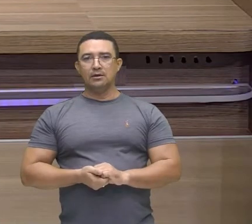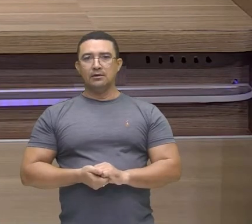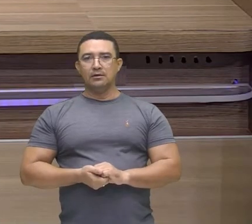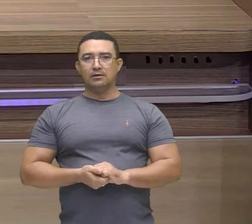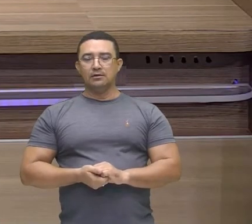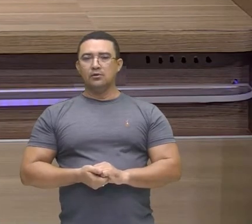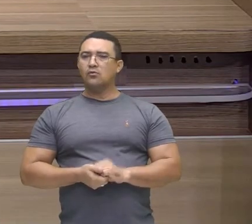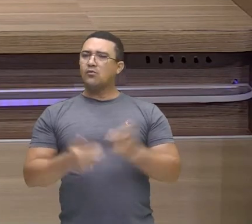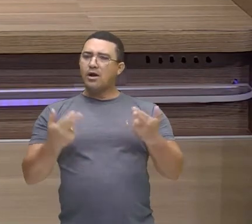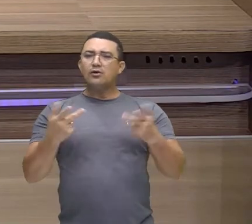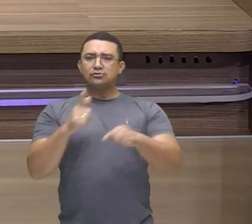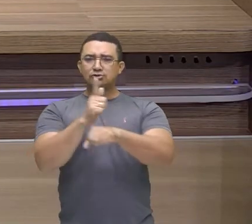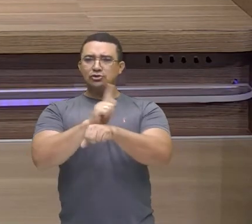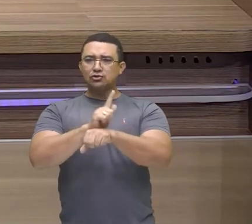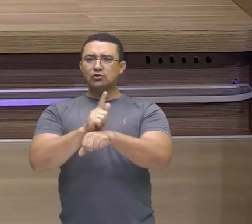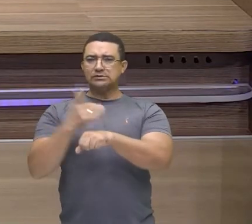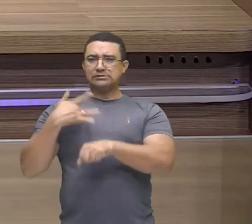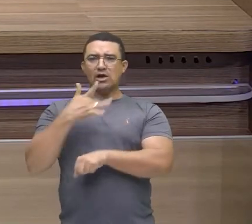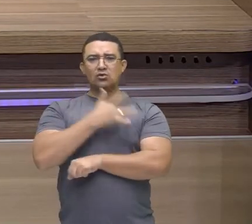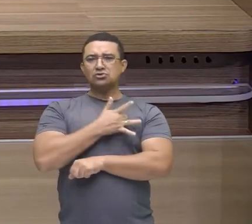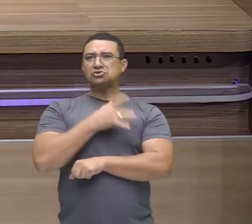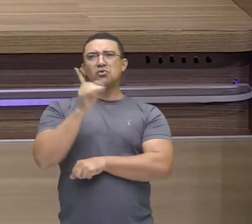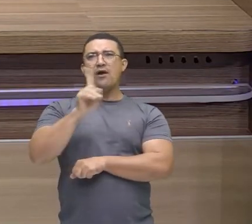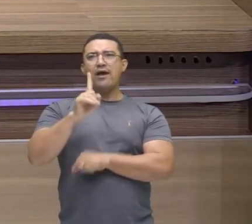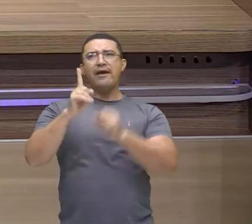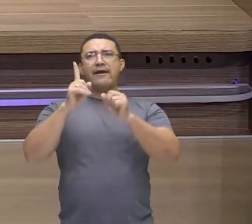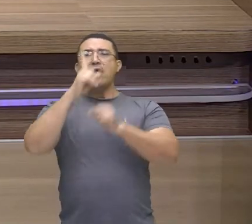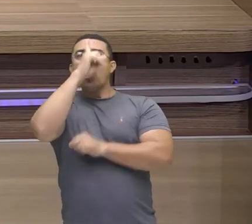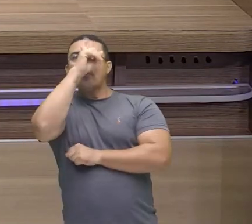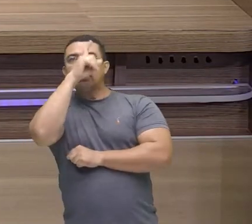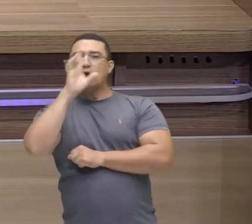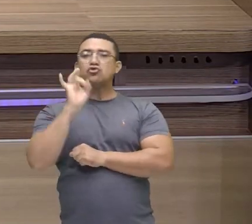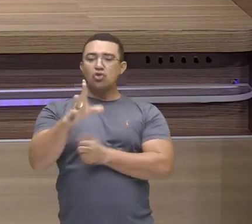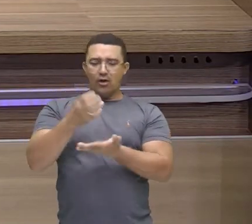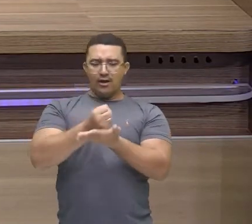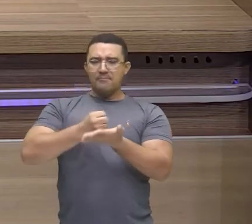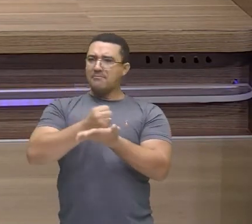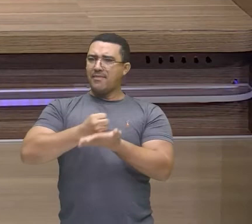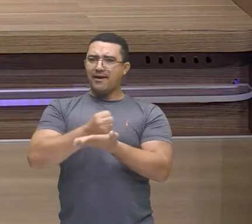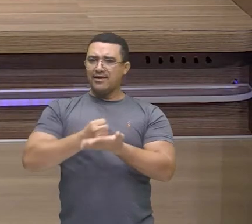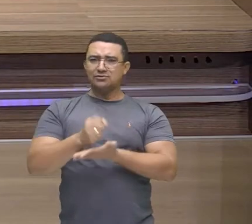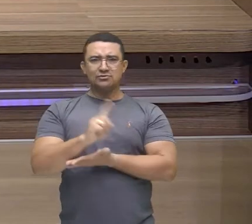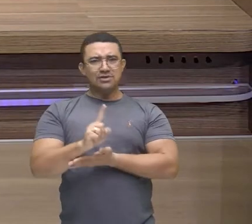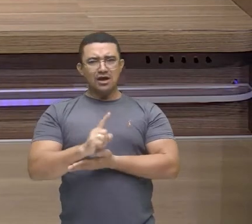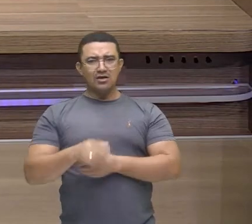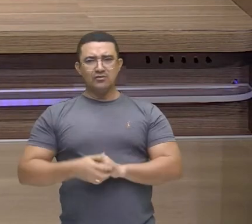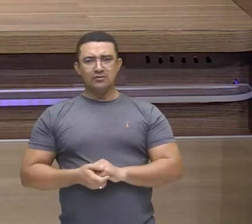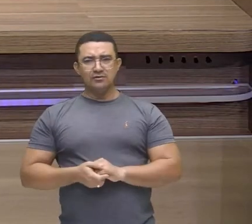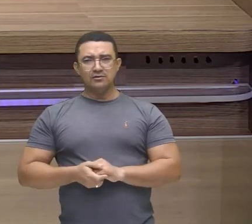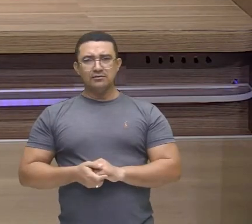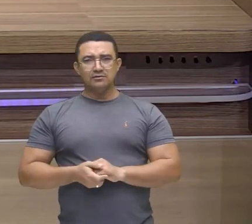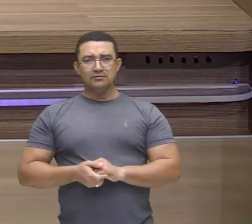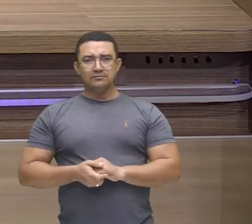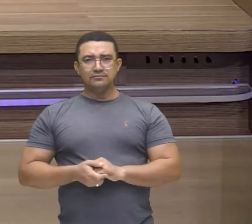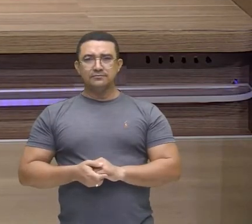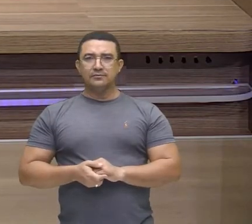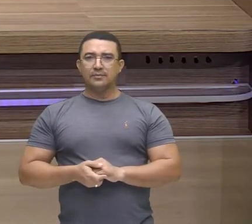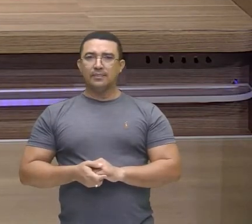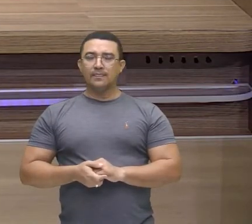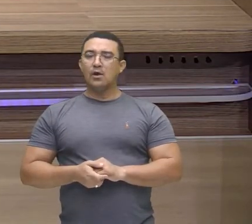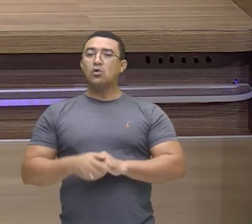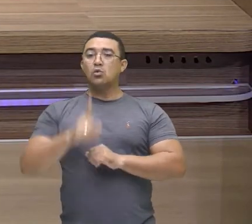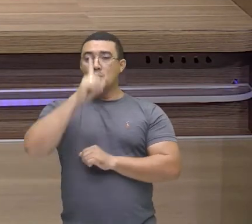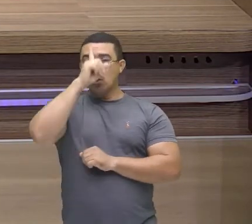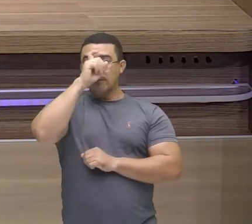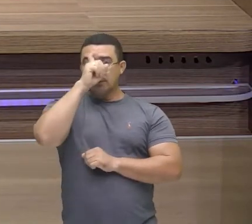remédio. Saúde não é hospital nem remédio. Isso é falta de saúde. Os